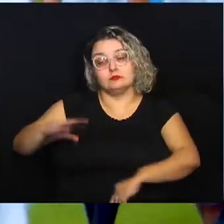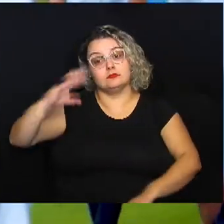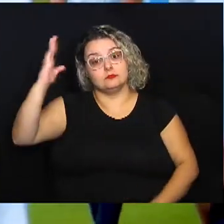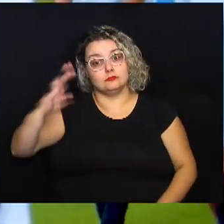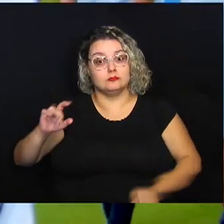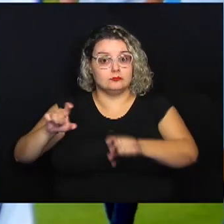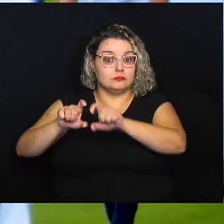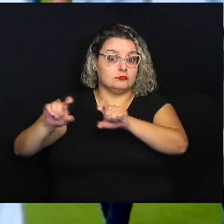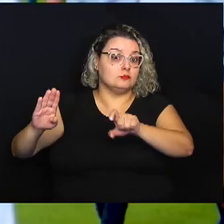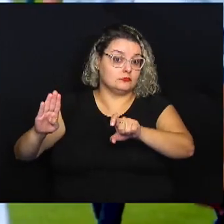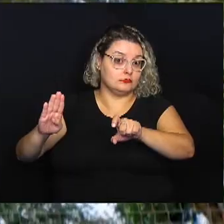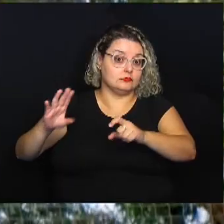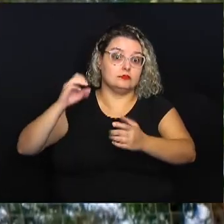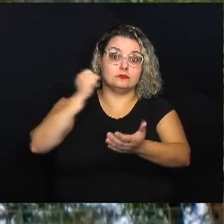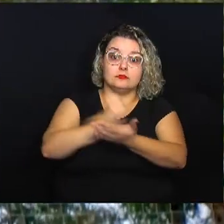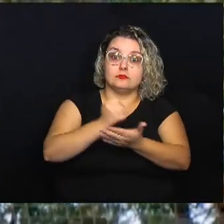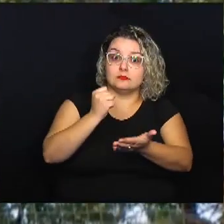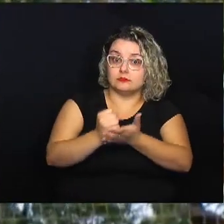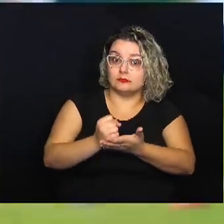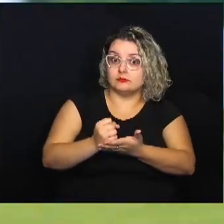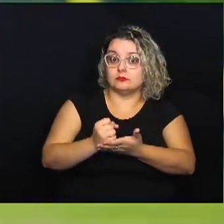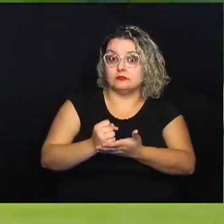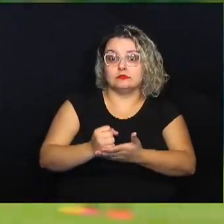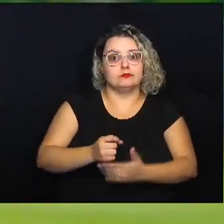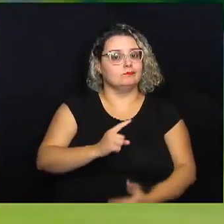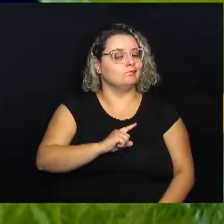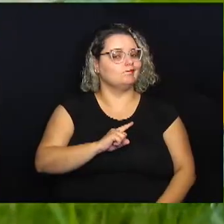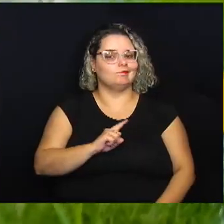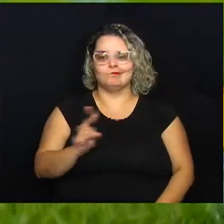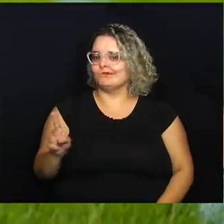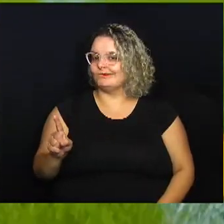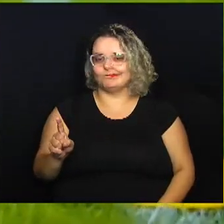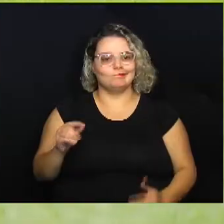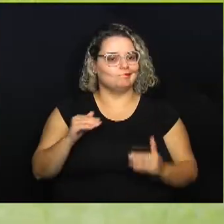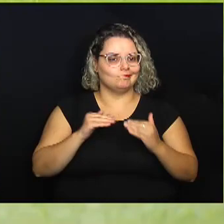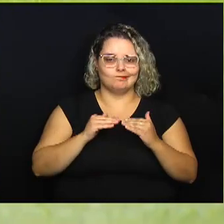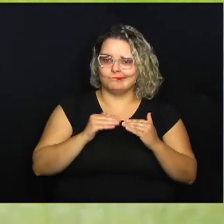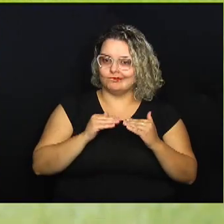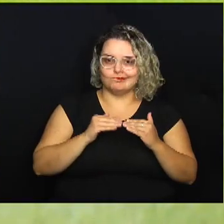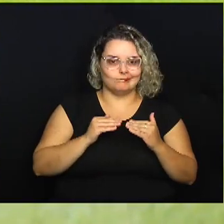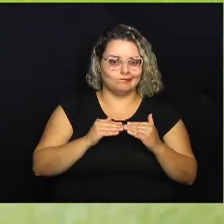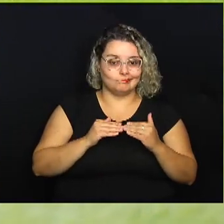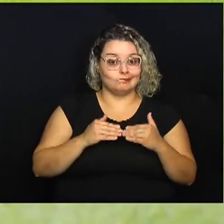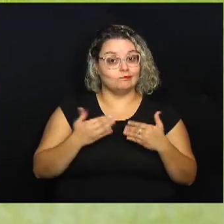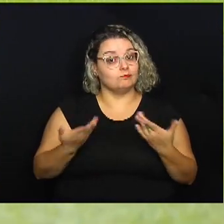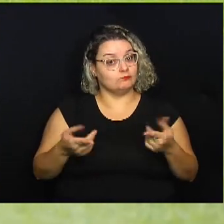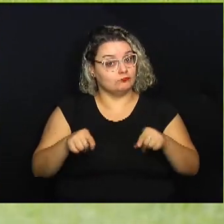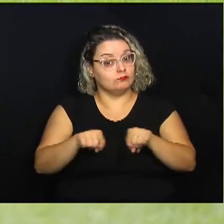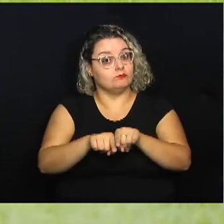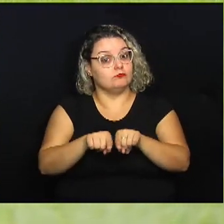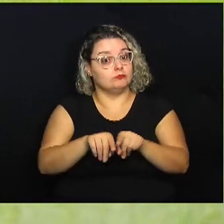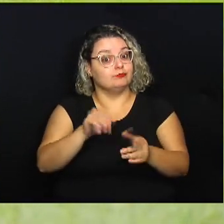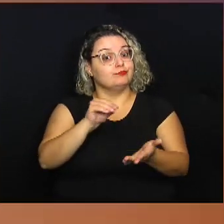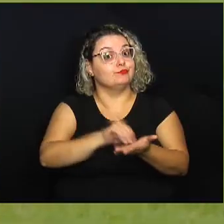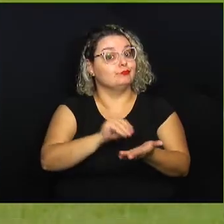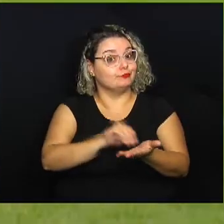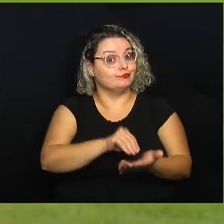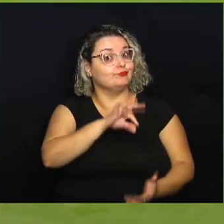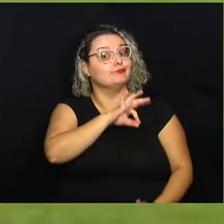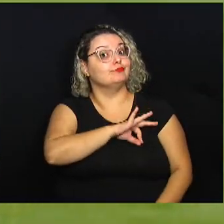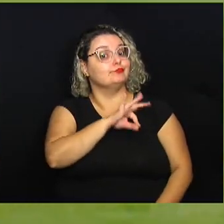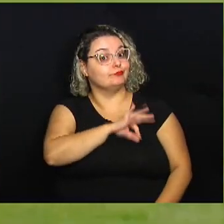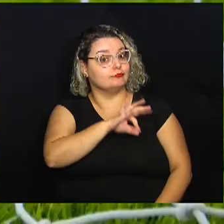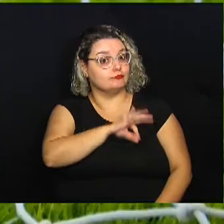B, contratações de atletas que não chegaram a um acordo, além da falta de pagamento de salários e